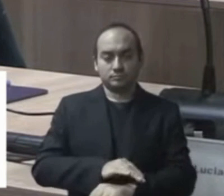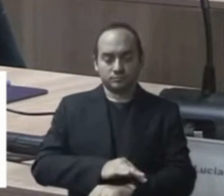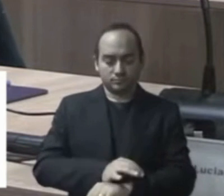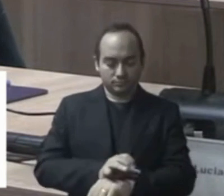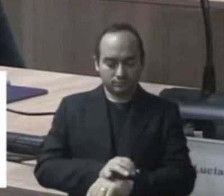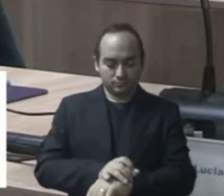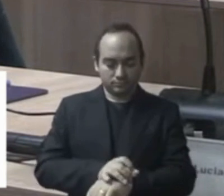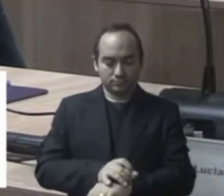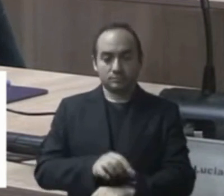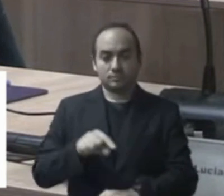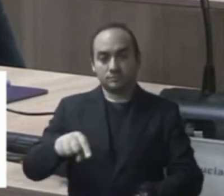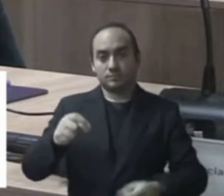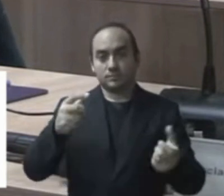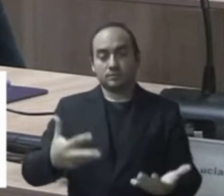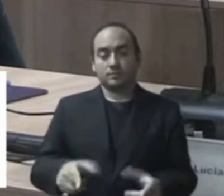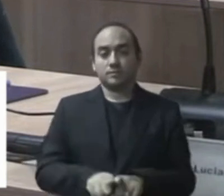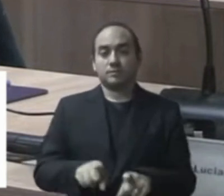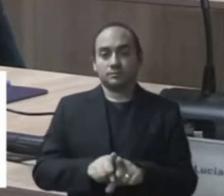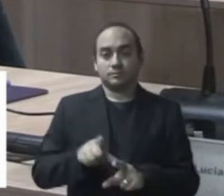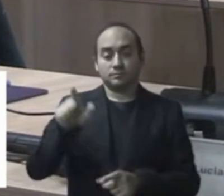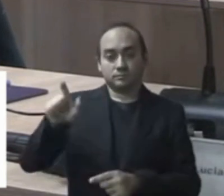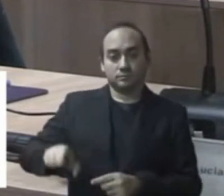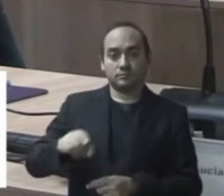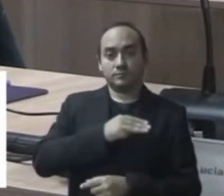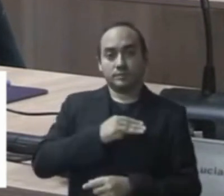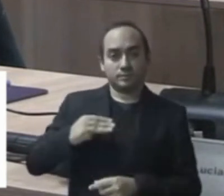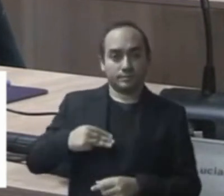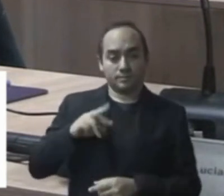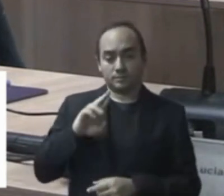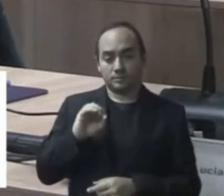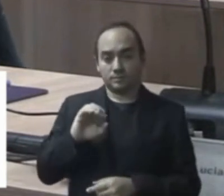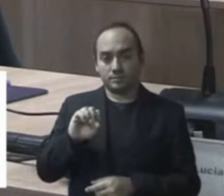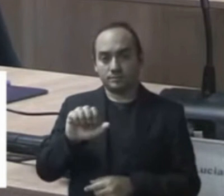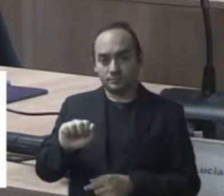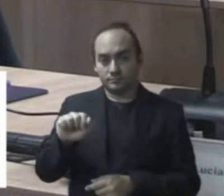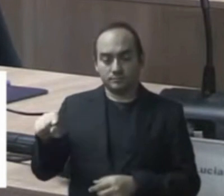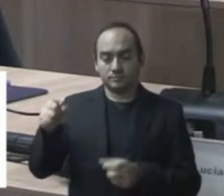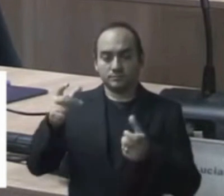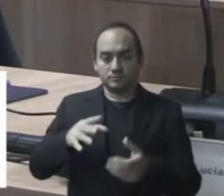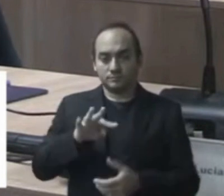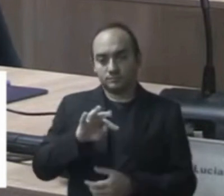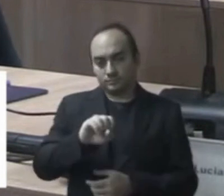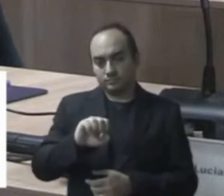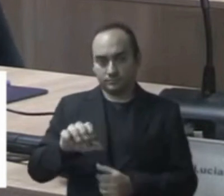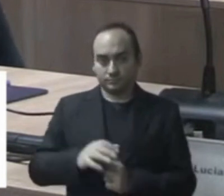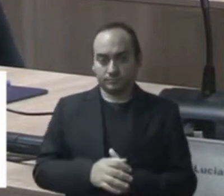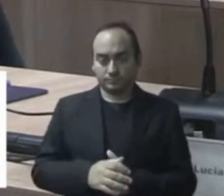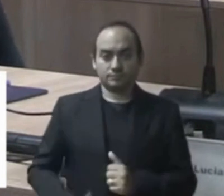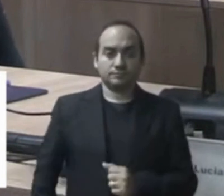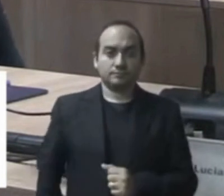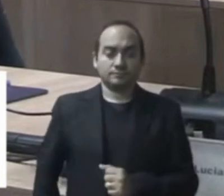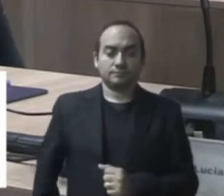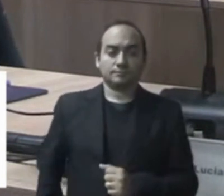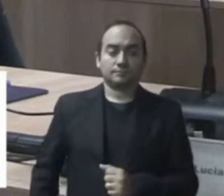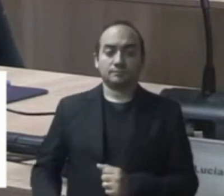aqui também precedente da lavra da ministra Rosa Weber, do TSE, que para